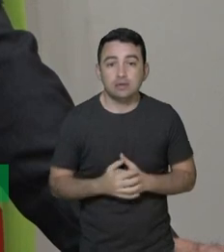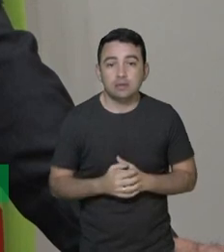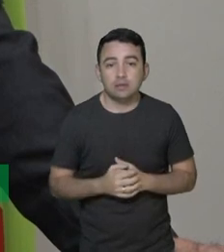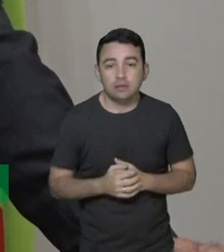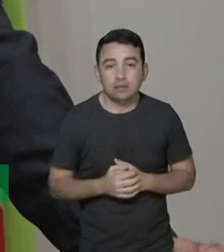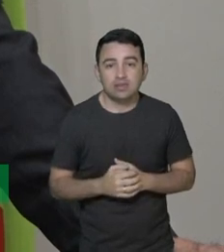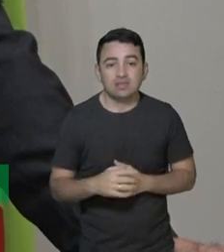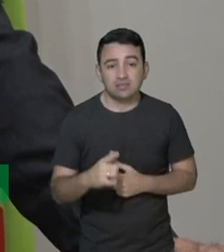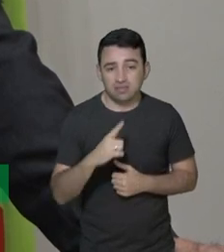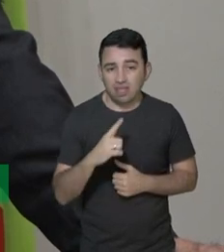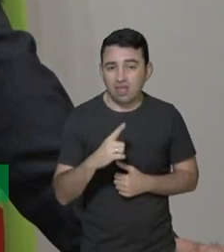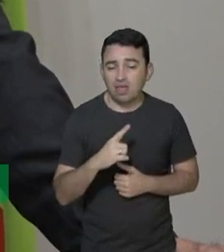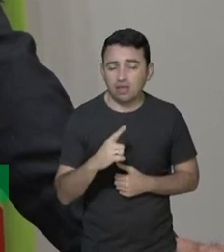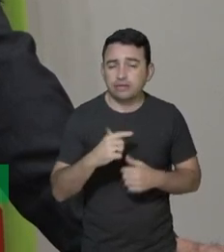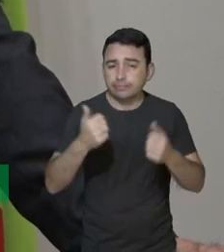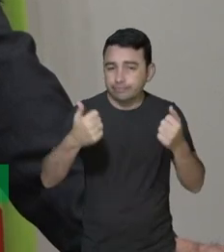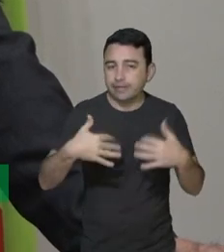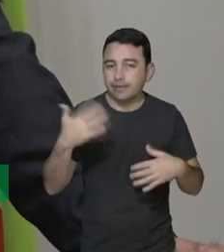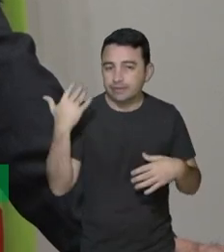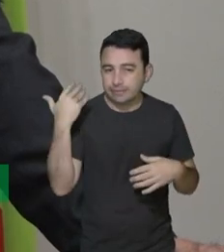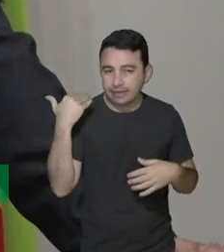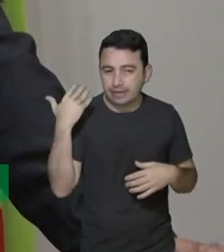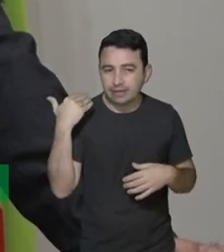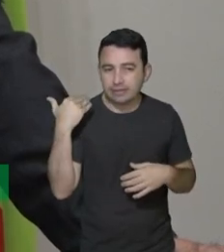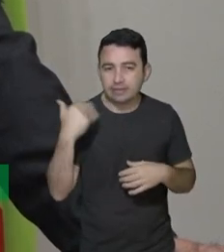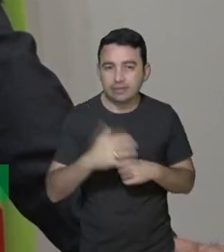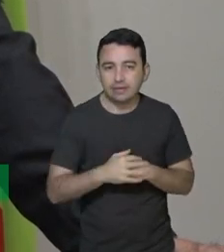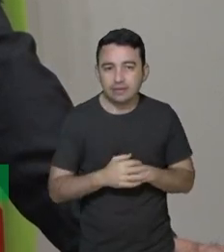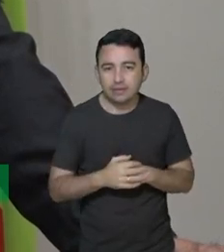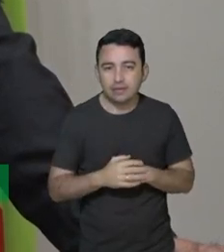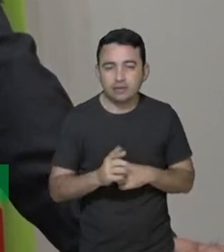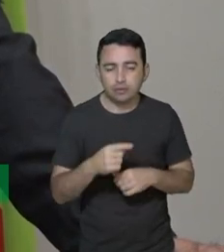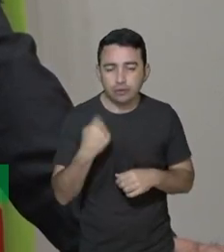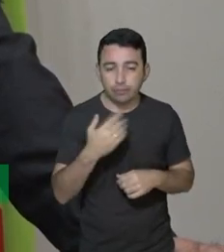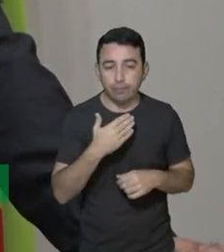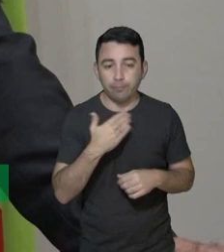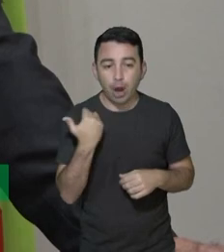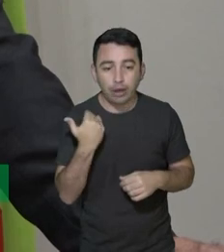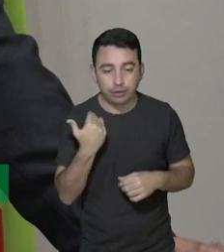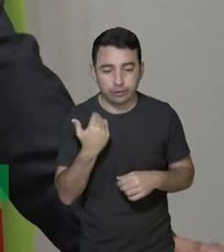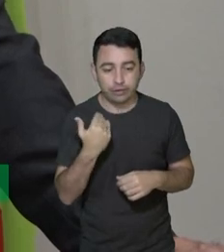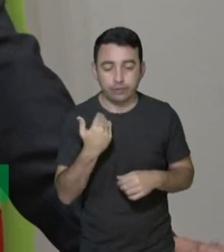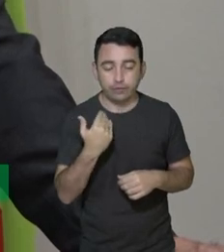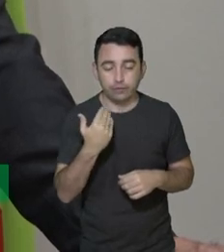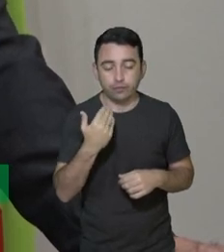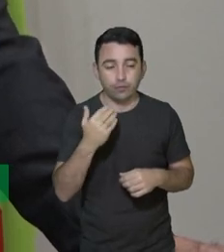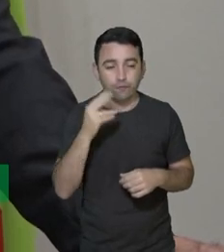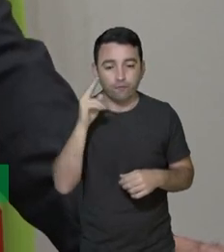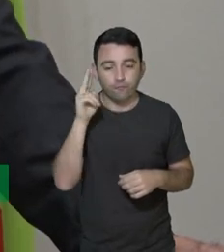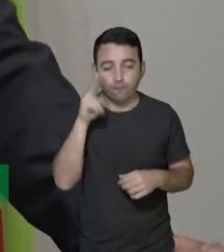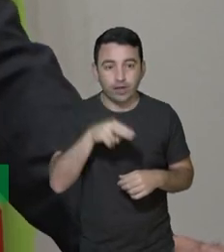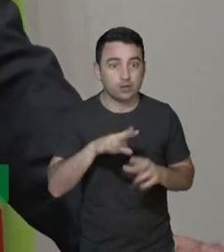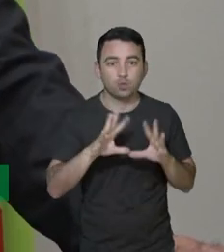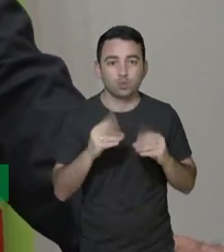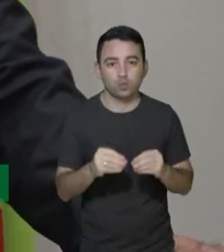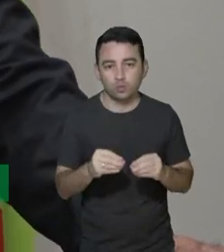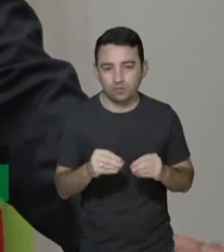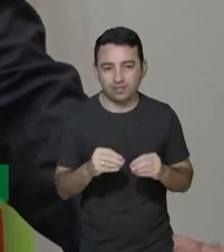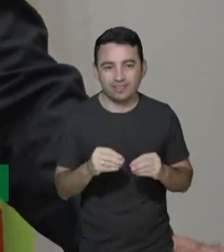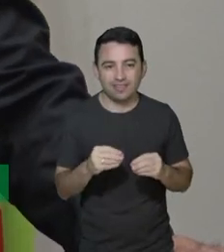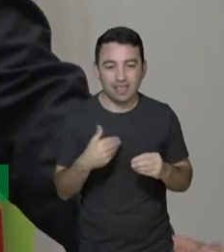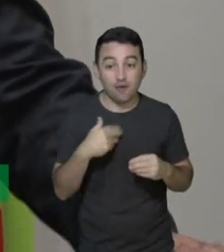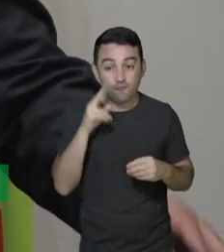existe um velho ditado que diz que a gente morre e não vê tudo. Eu acho que eu vi quase tudo e ainda não morri.